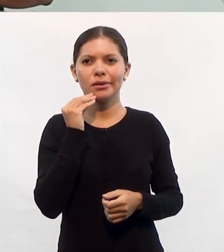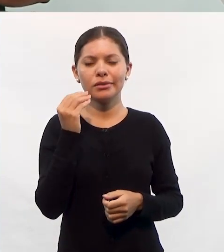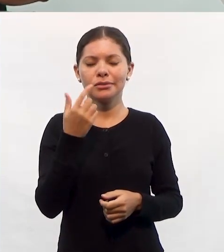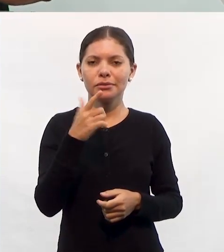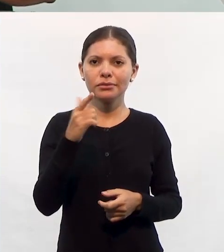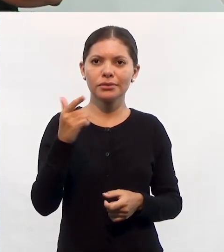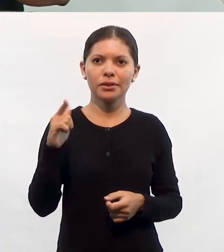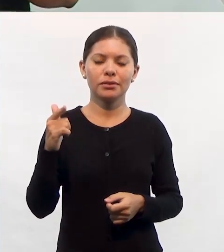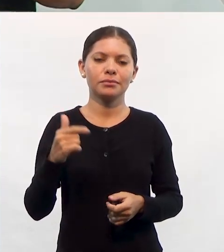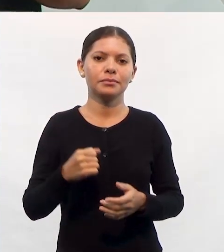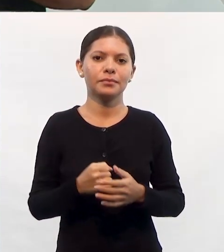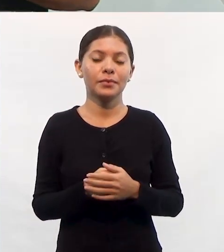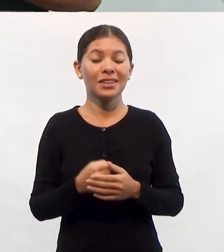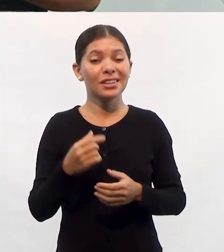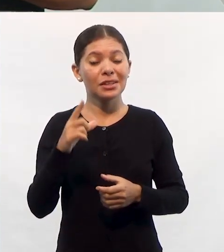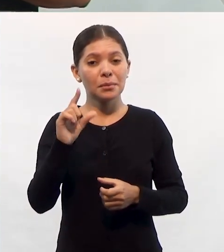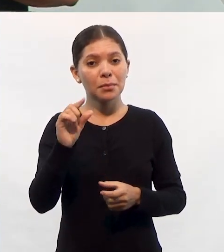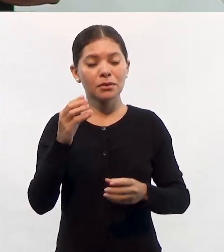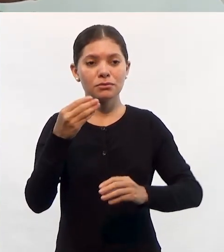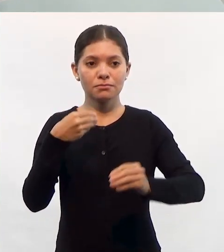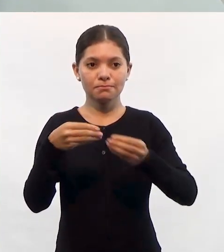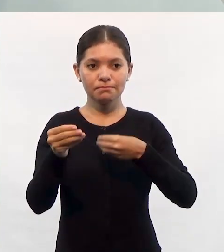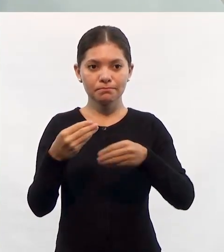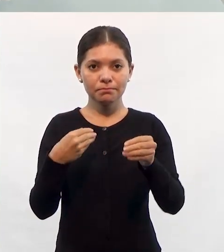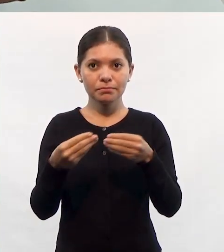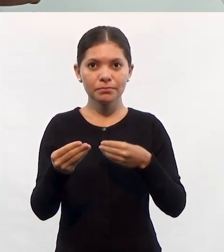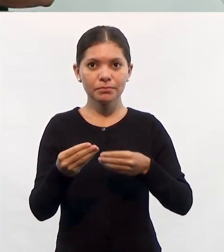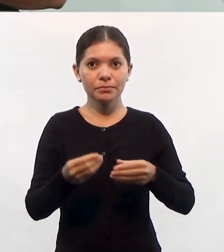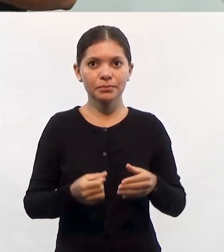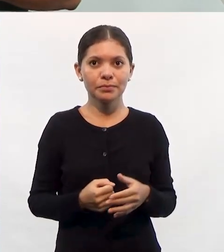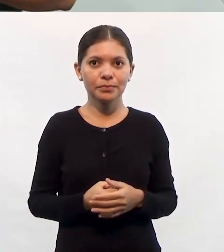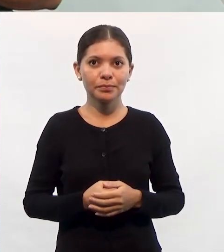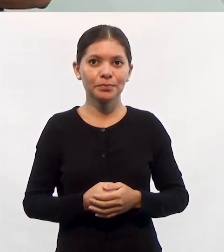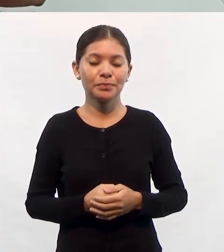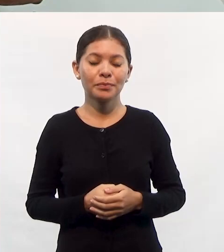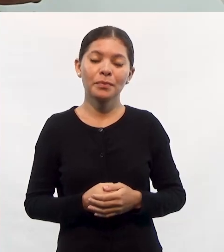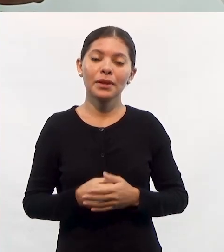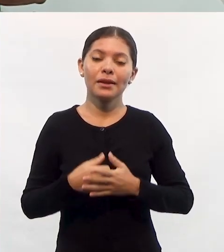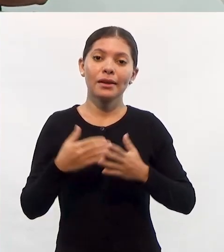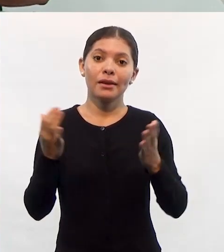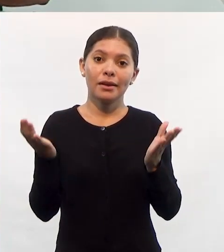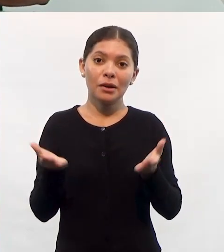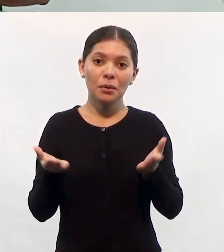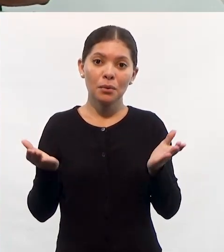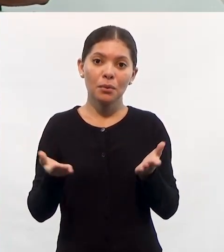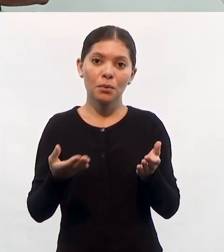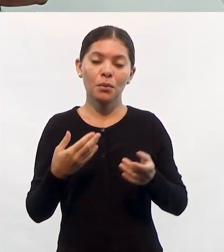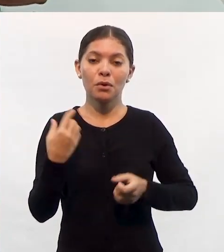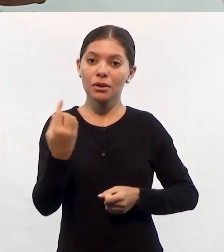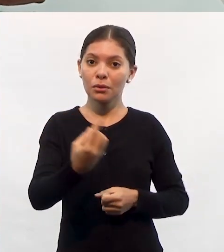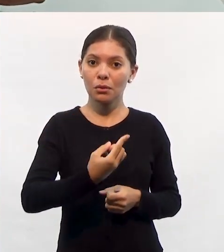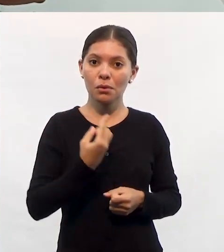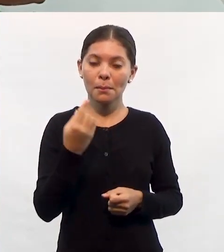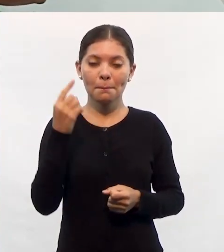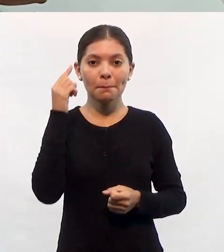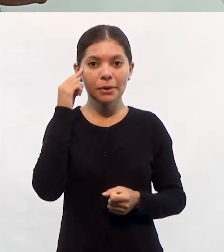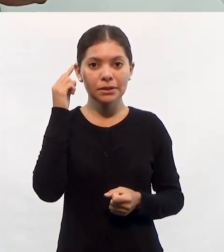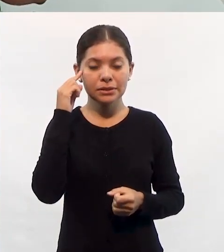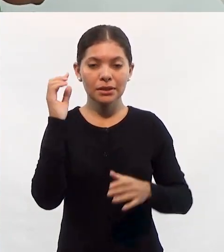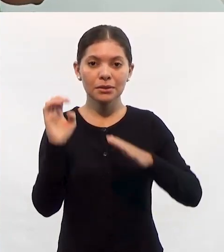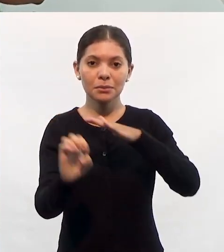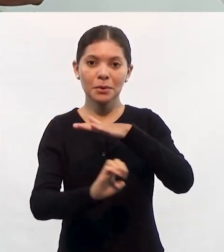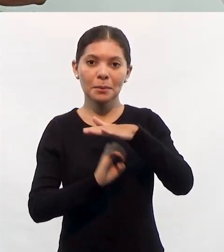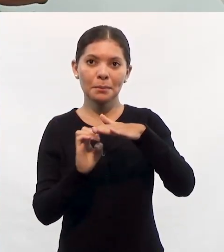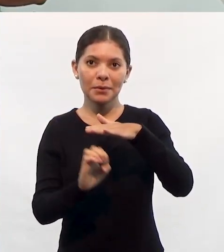vantajoso reduzir a produção Então ela tem menos flexibilidade por outro lado nós podemos pensar